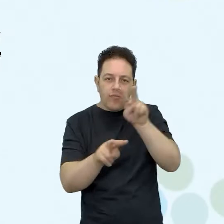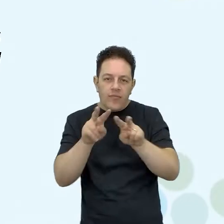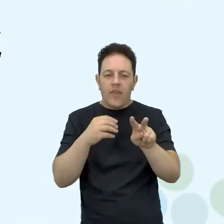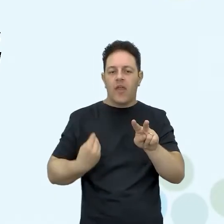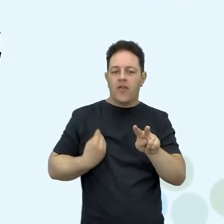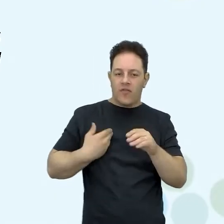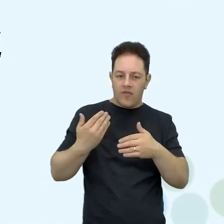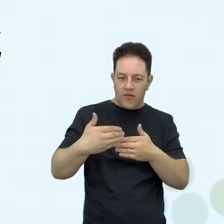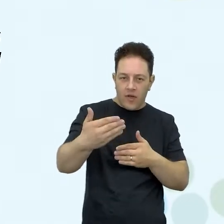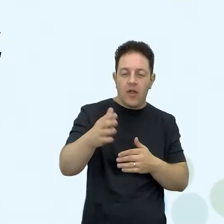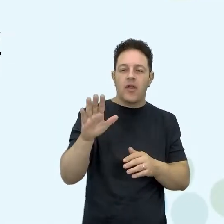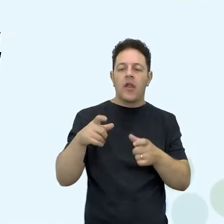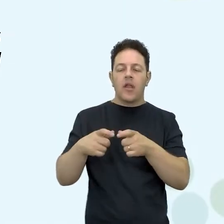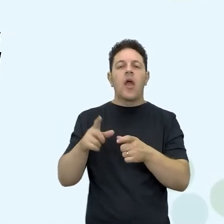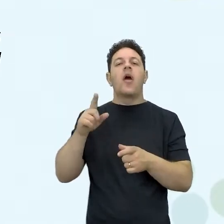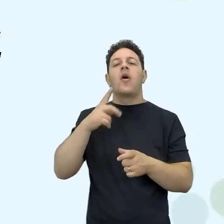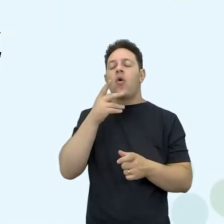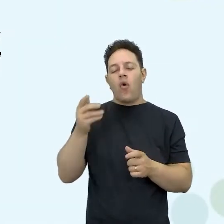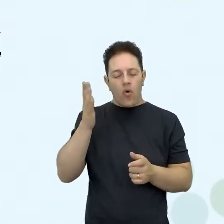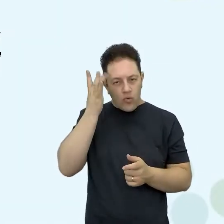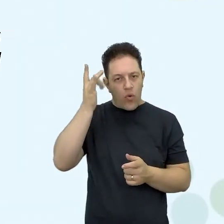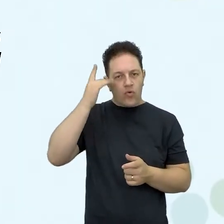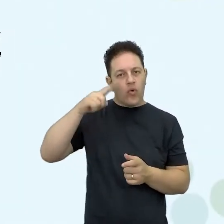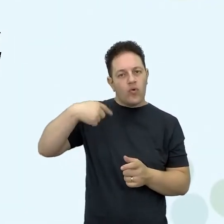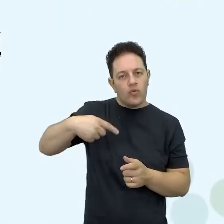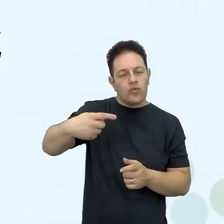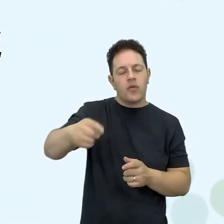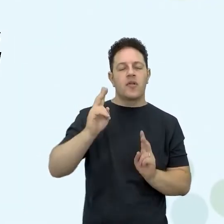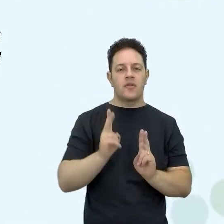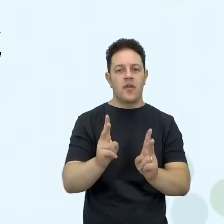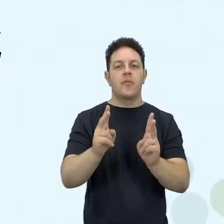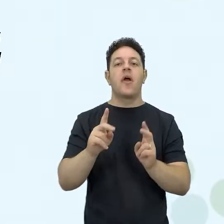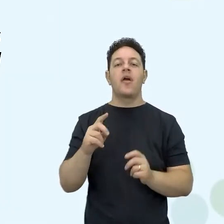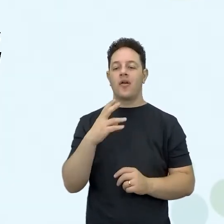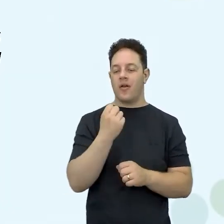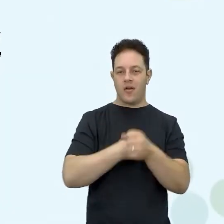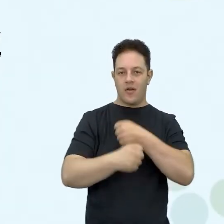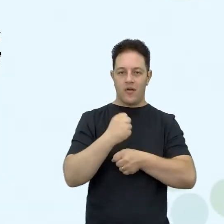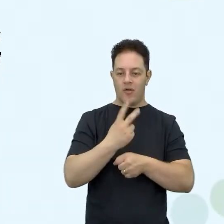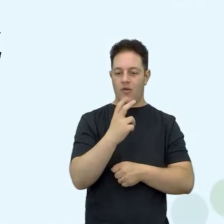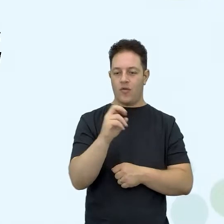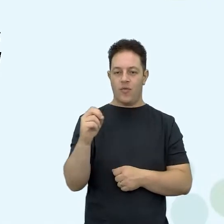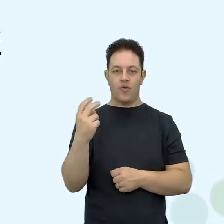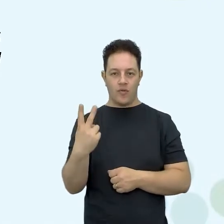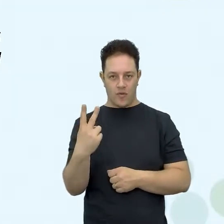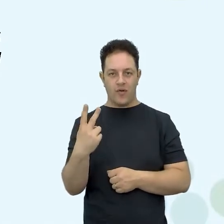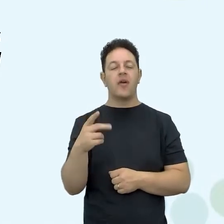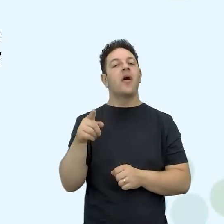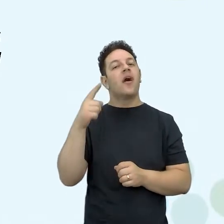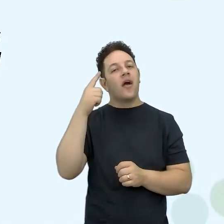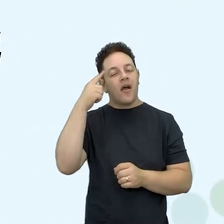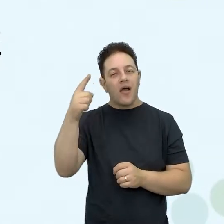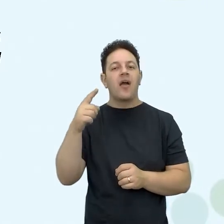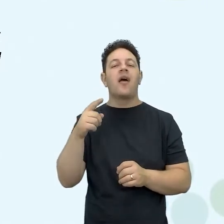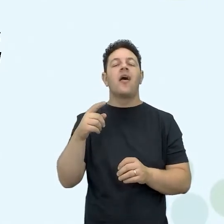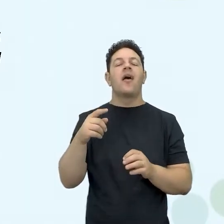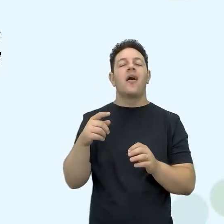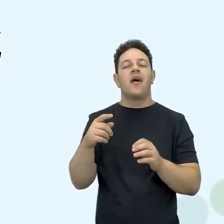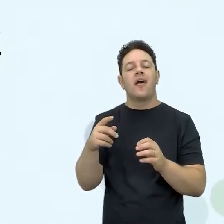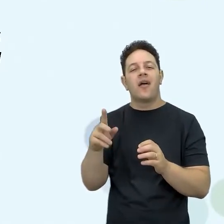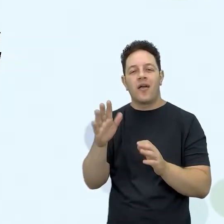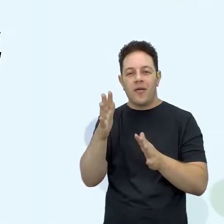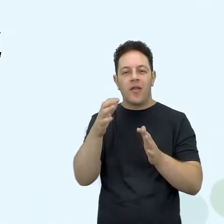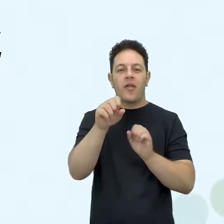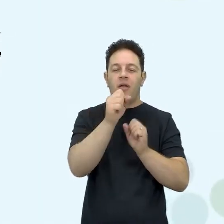Nada Como Um Dia Após o Outro Dia, de 2002. Lembrar que o Sobrevivendo no Inferno é de 97. Portanto, esse período, fim dos